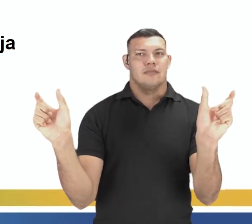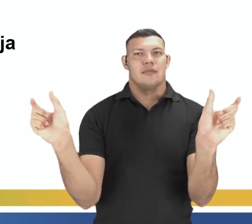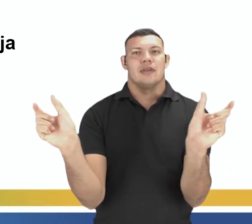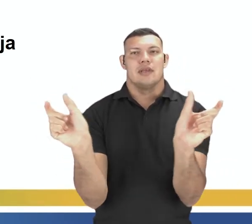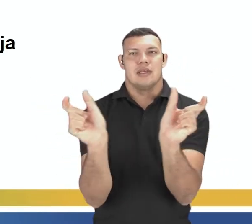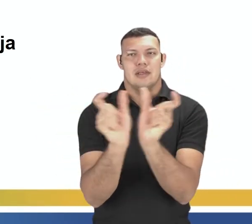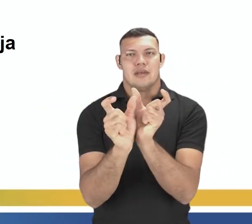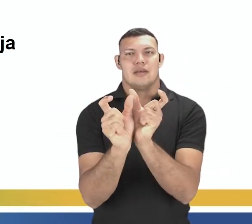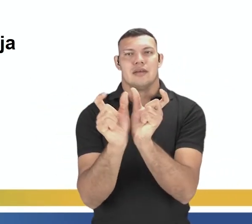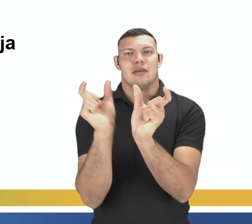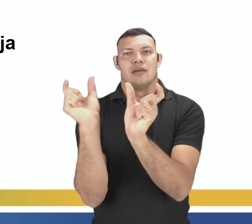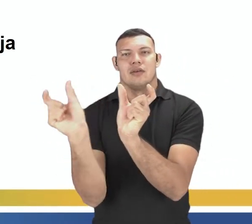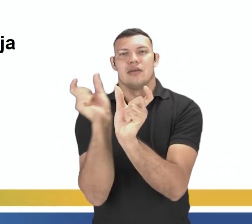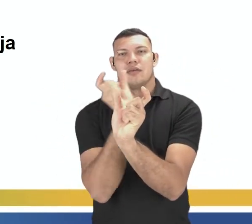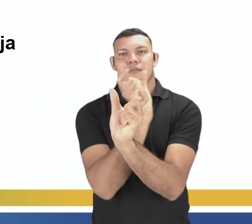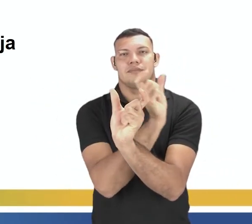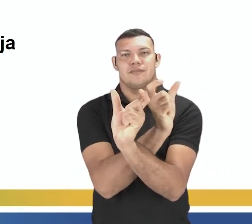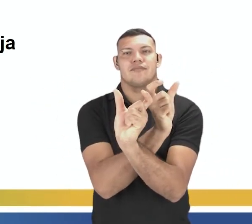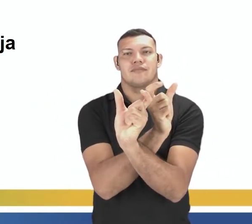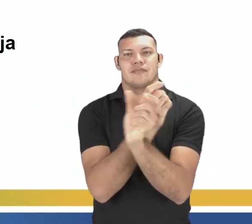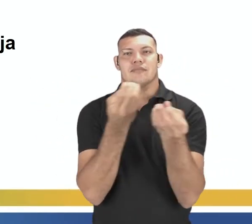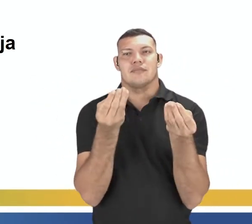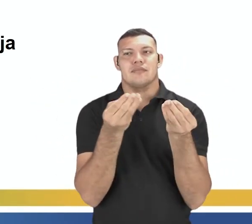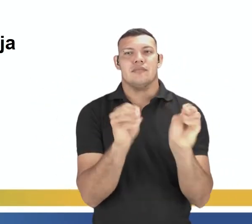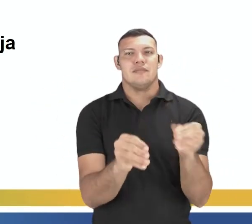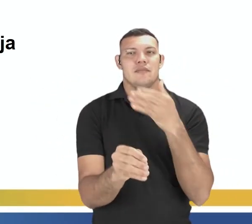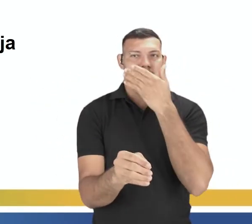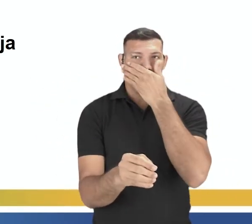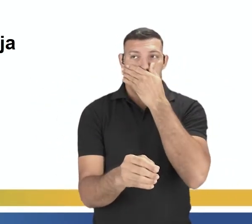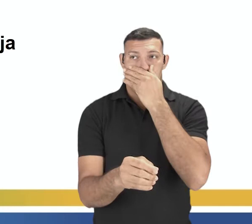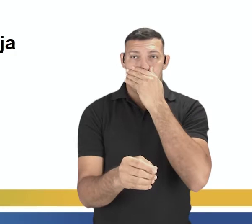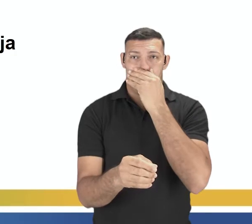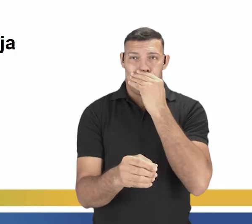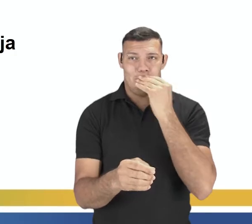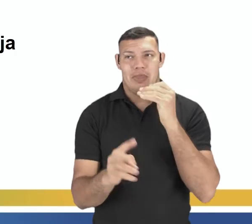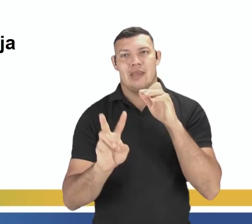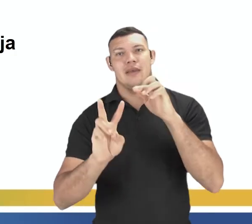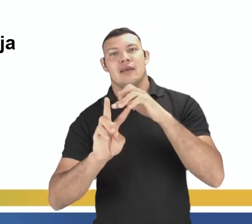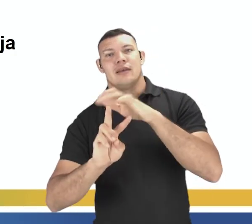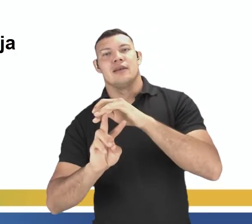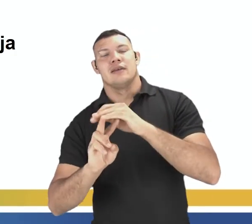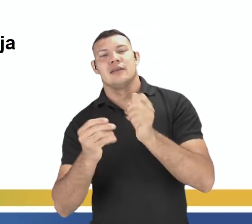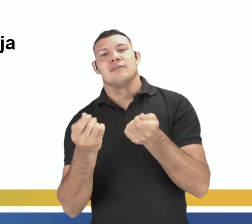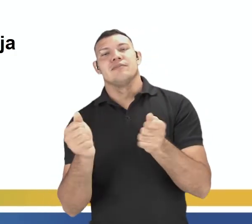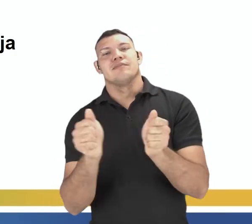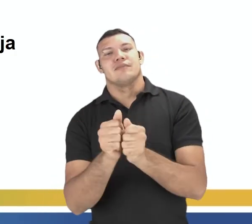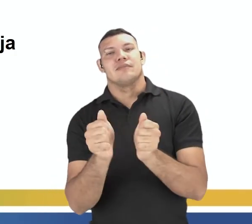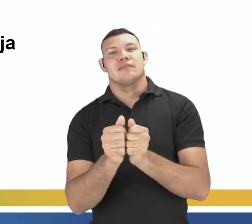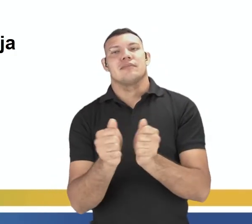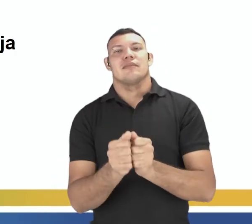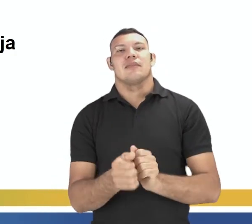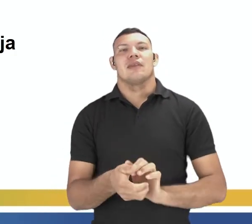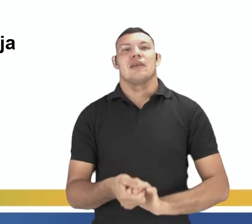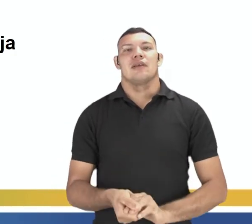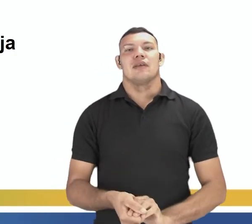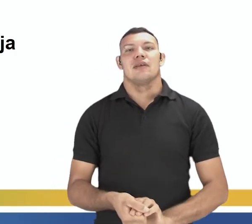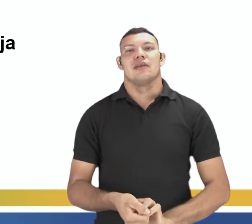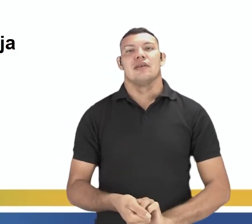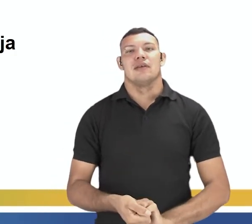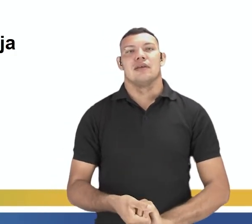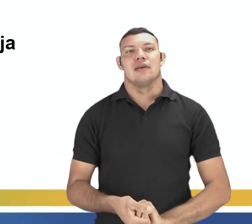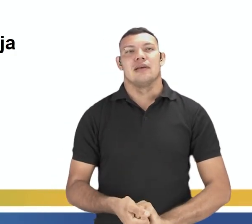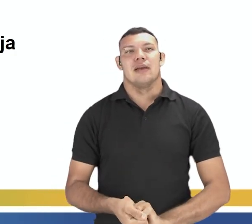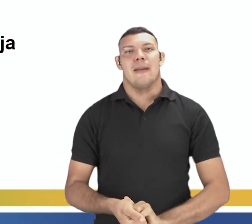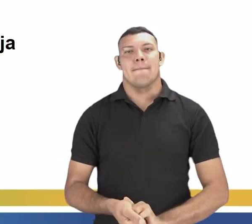ela é caracterizada pela adição de um prefixo e de um sufixo ao mesmo tempo. Também, né?